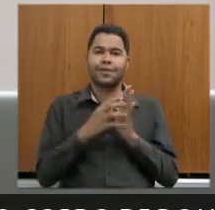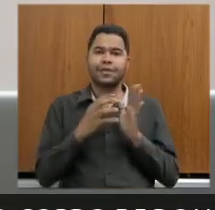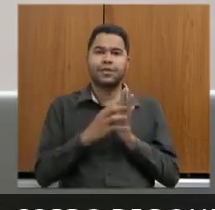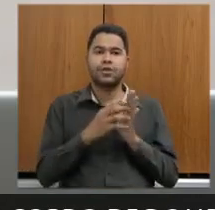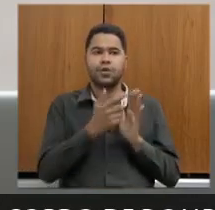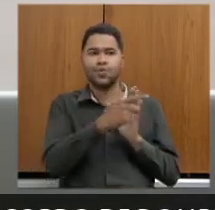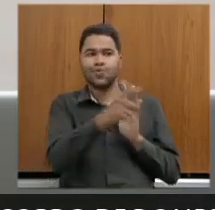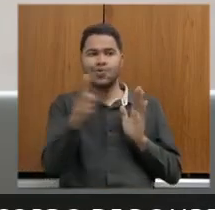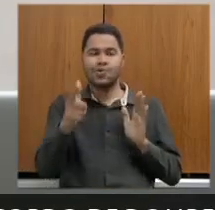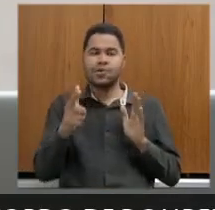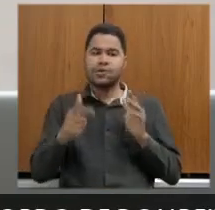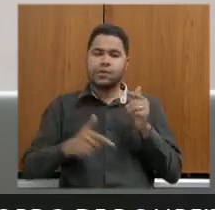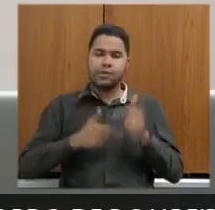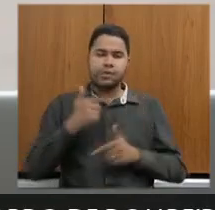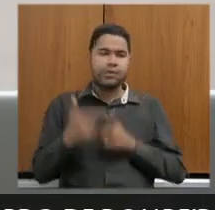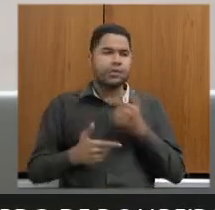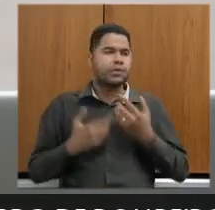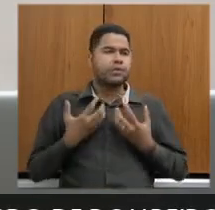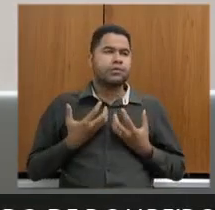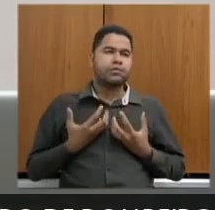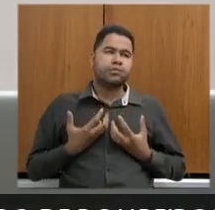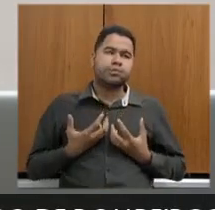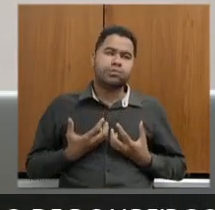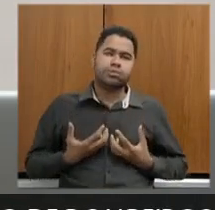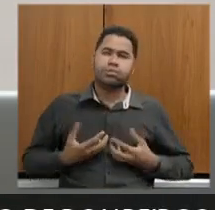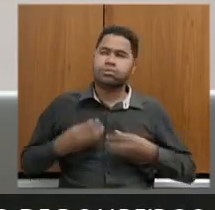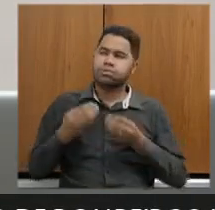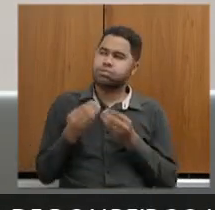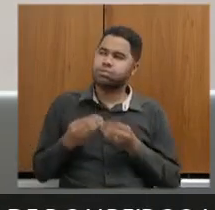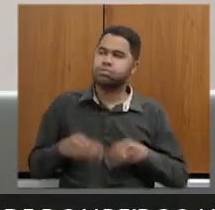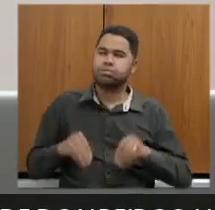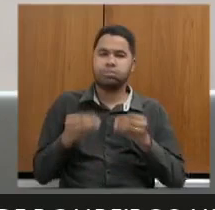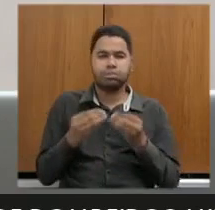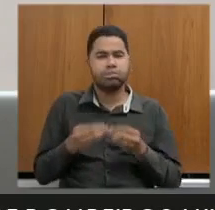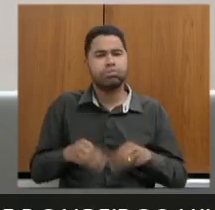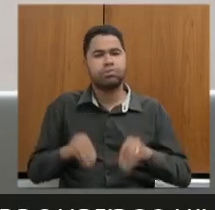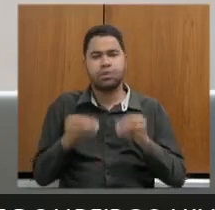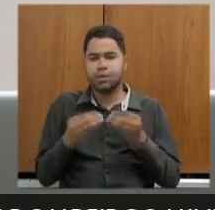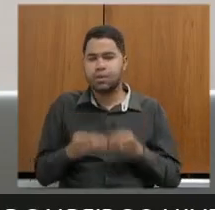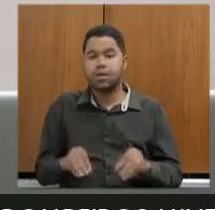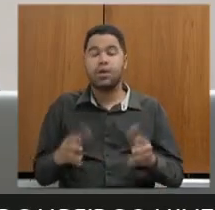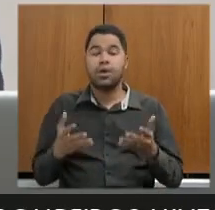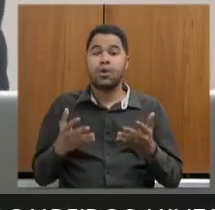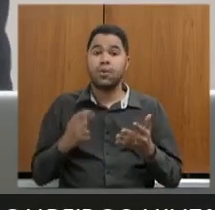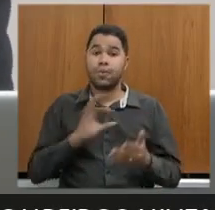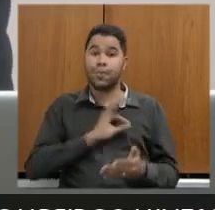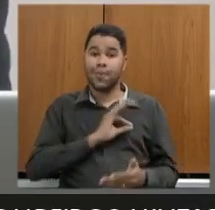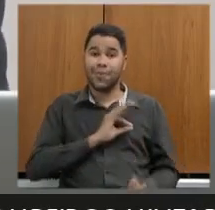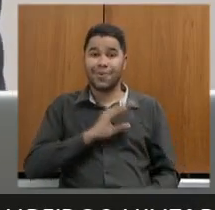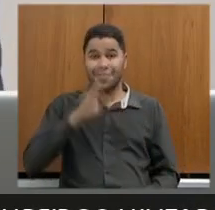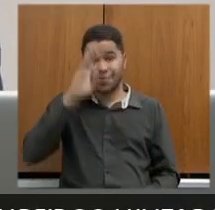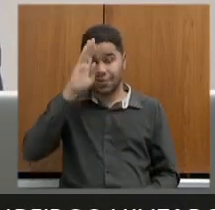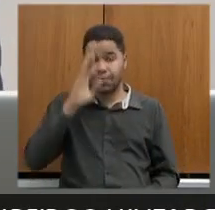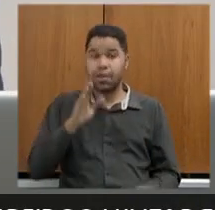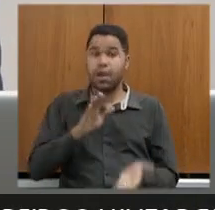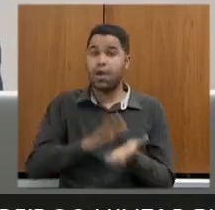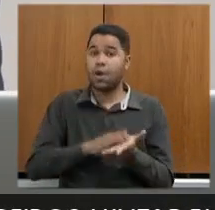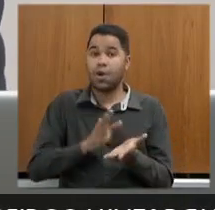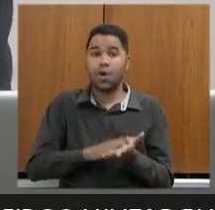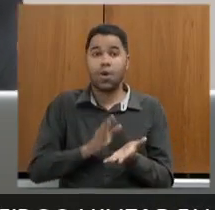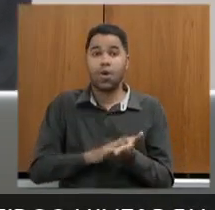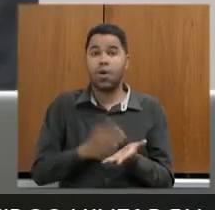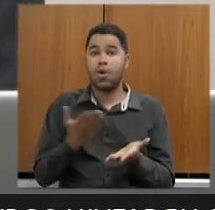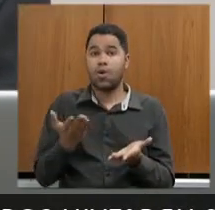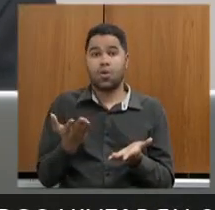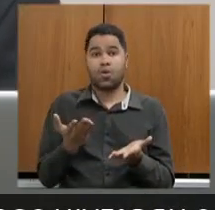sobrecarga de trabalho e a sobrecarga de trabalho muitos policiais e militares cobram que